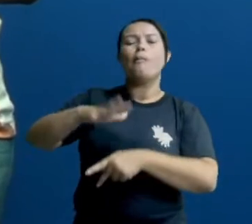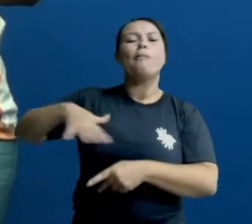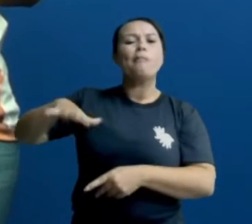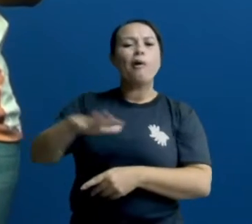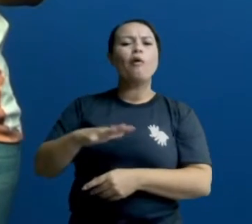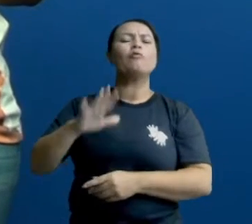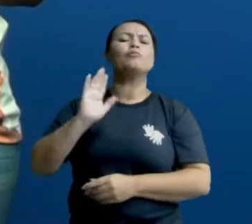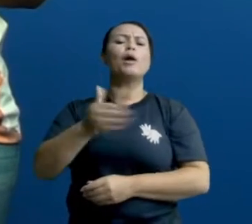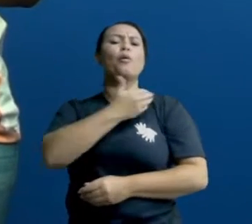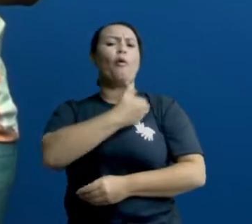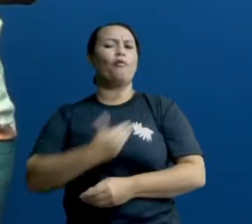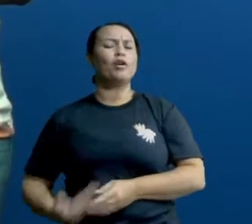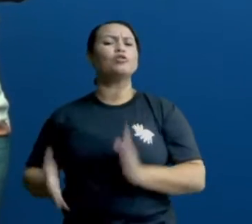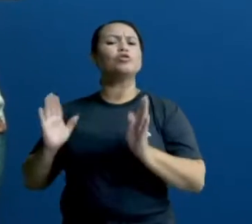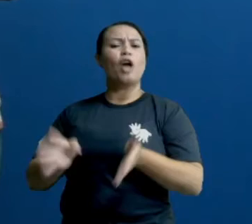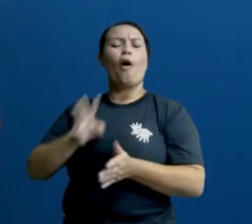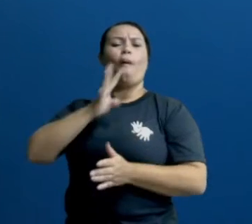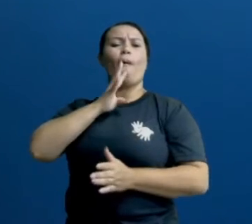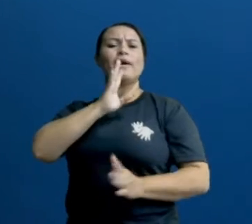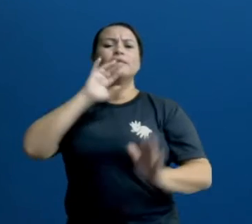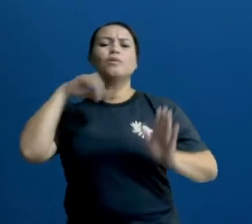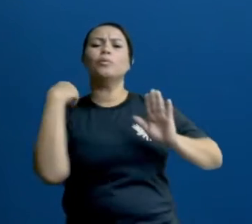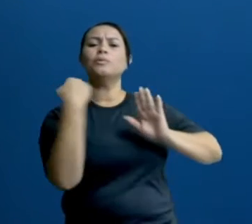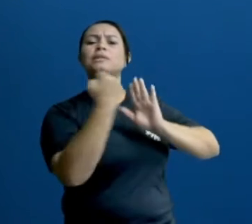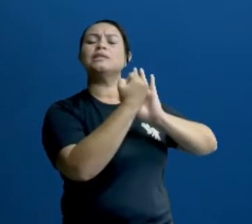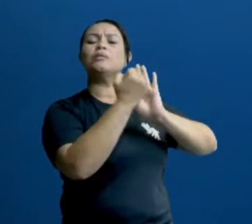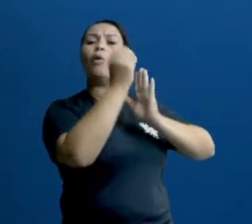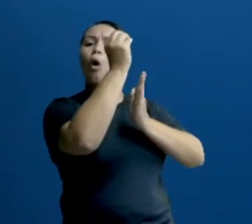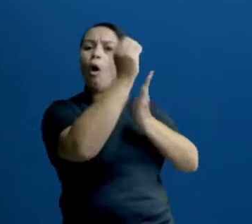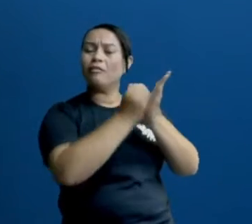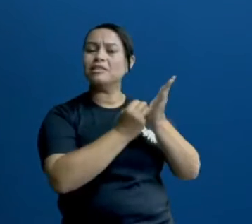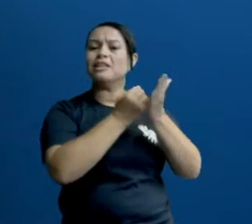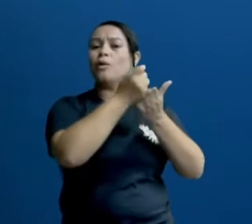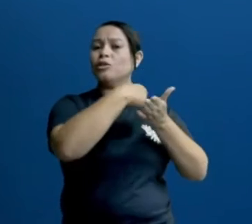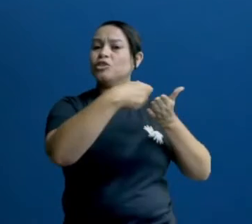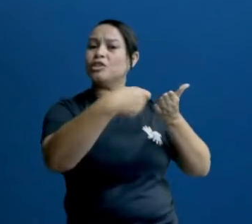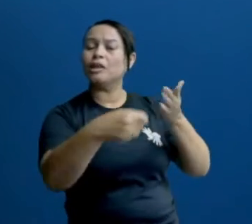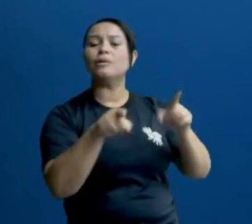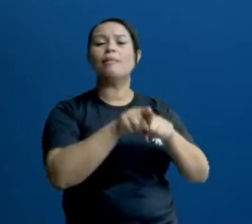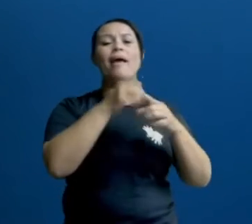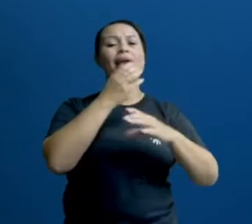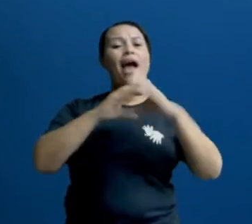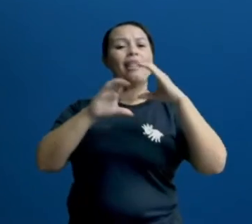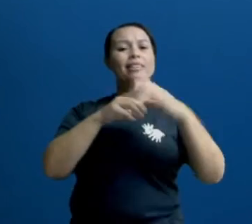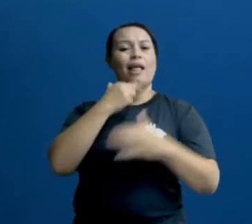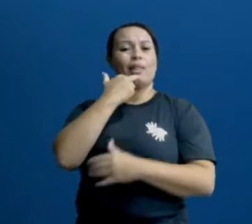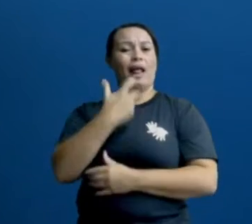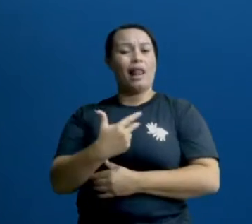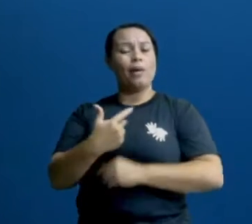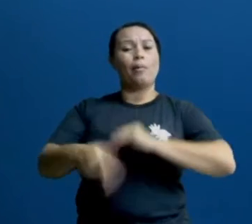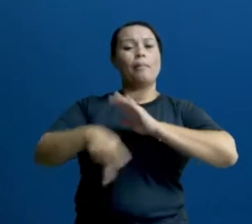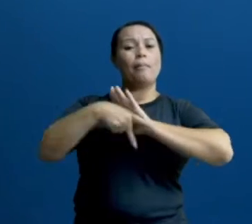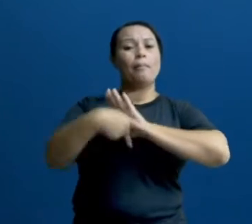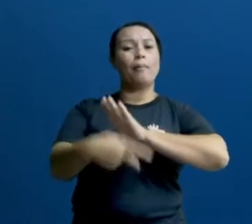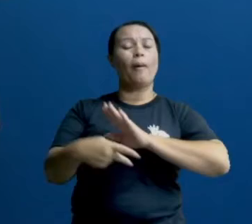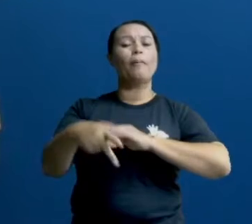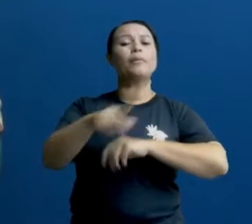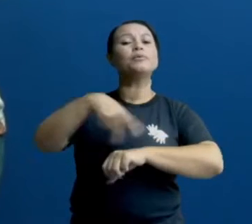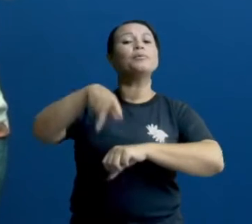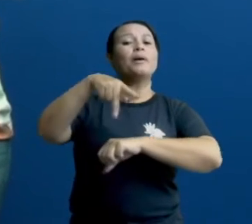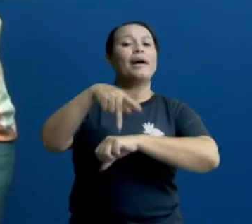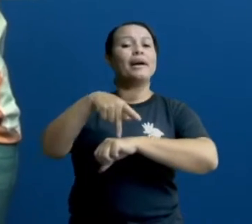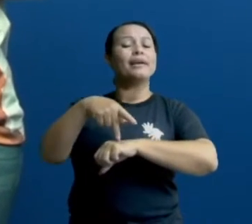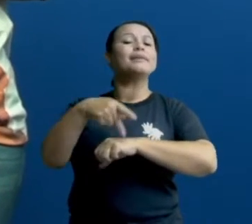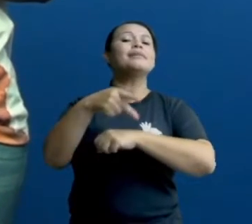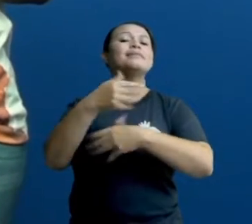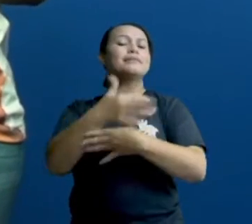pelo governo como símbolo oficial, escrito e cantado na língua oficial. Então, o hino, ele traz